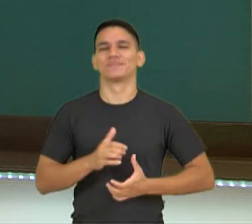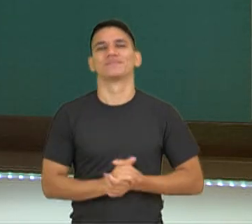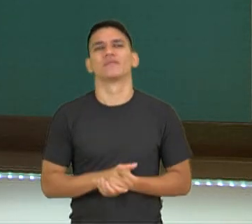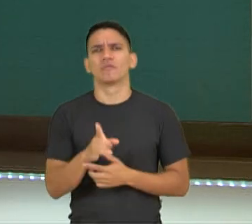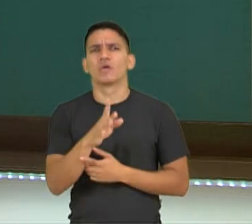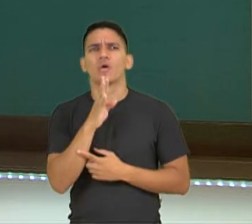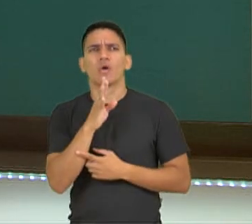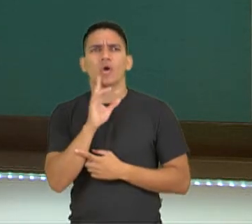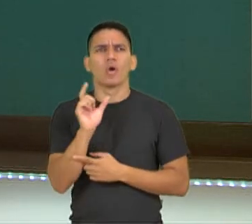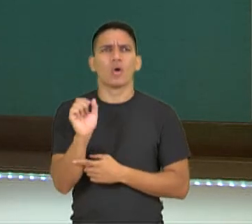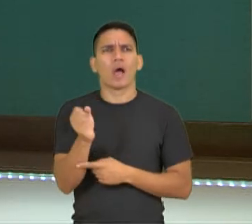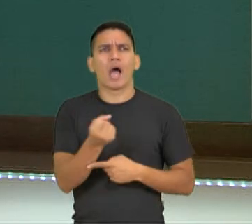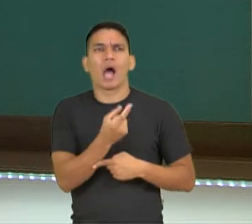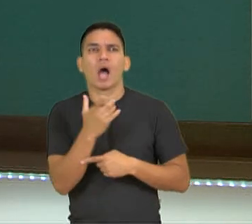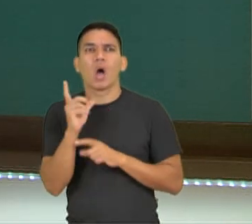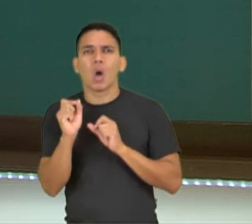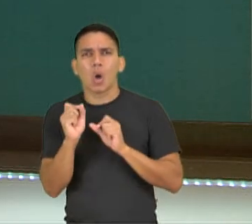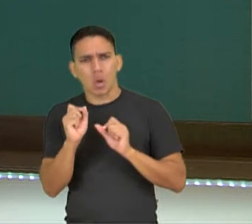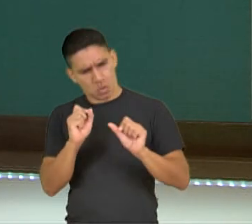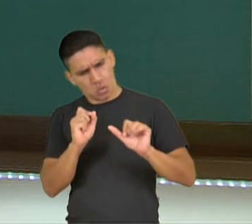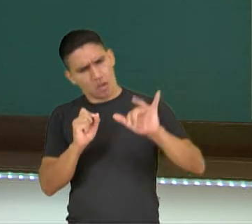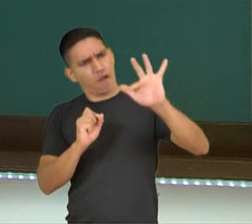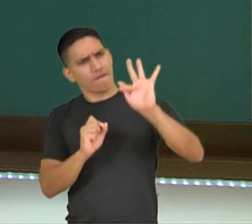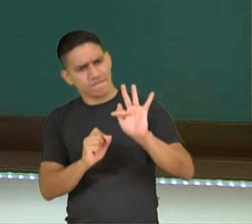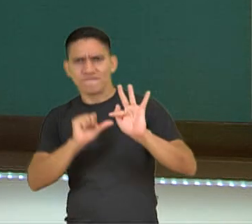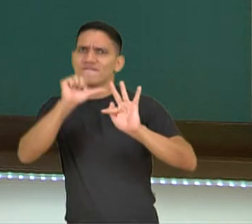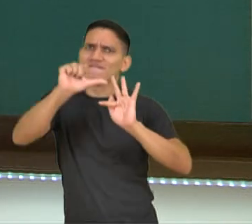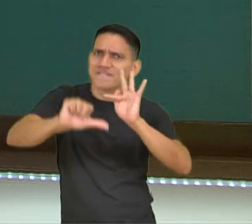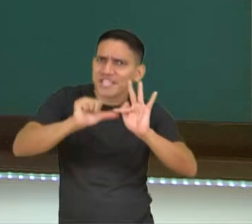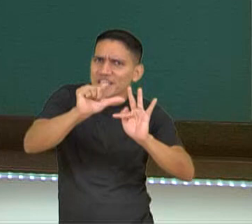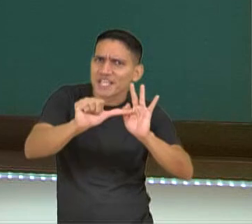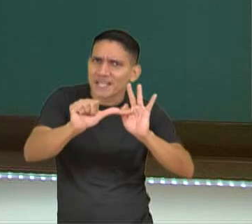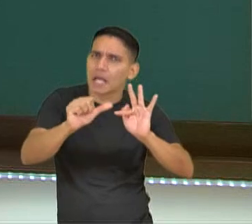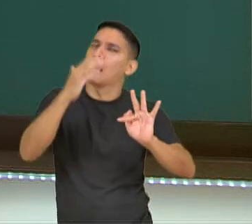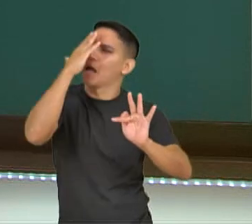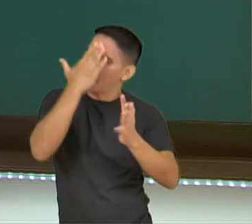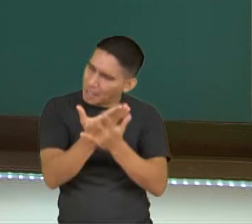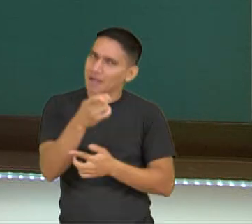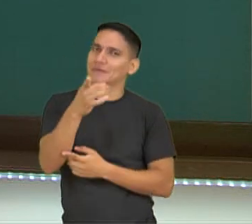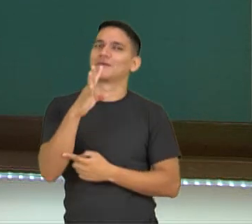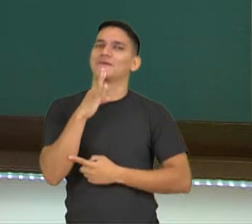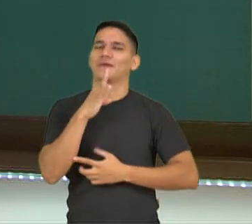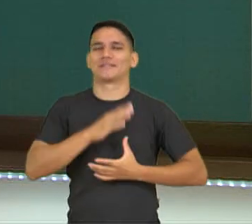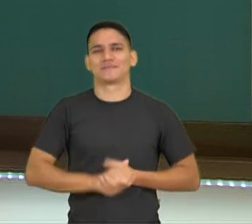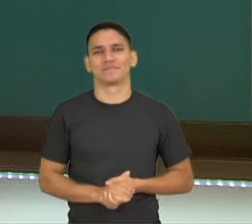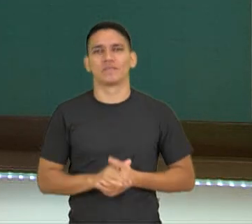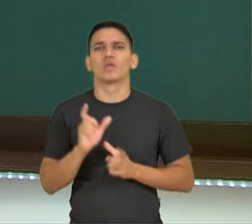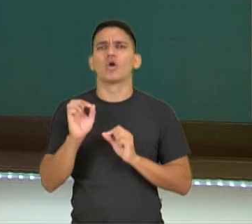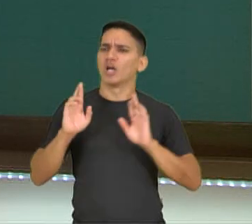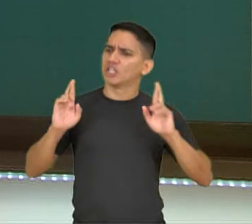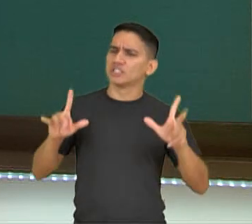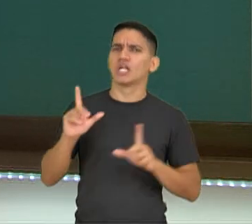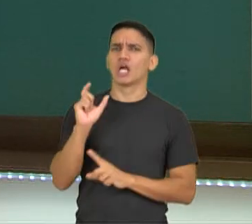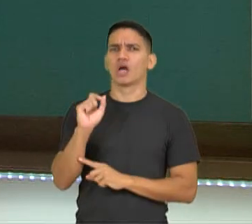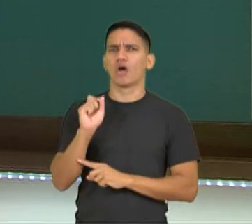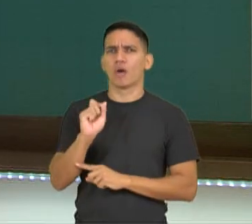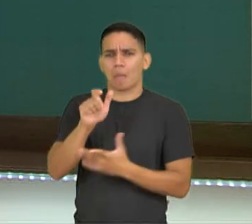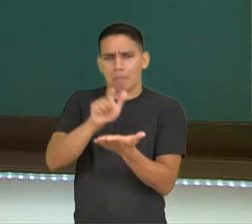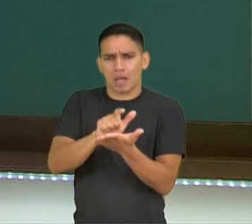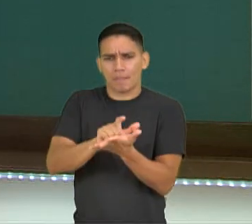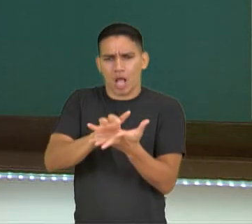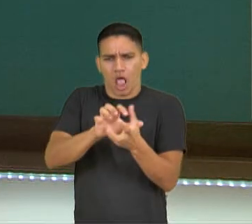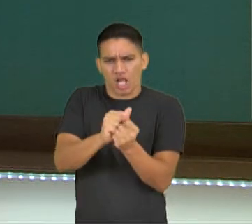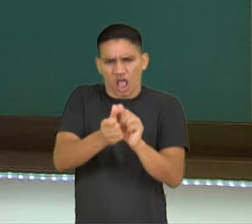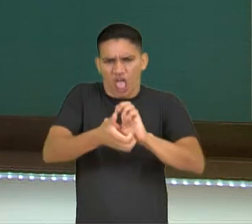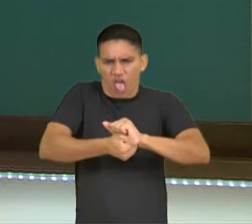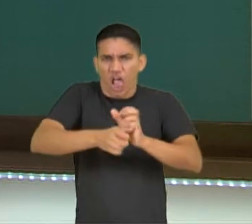fenômeno físico? Tenho certeza que você conhece algum, tá bom? Vamos lá? Qual a diferença entre uma folha de papel amassada e uma folha